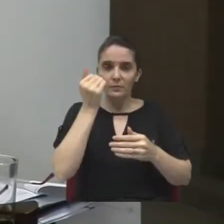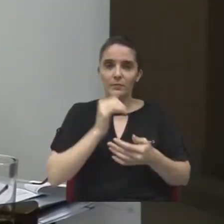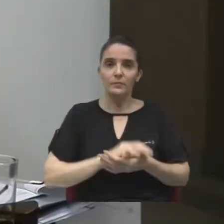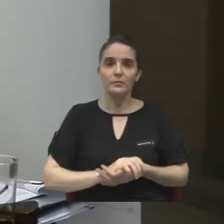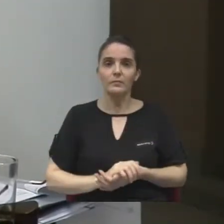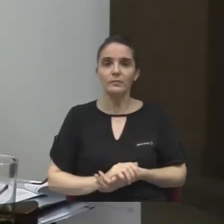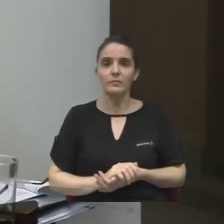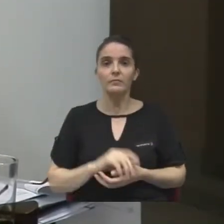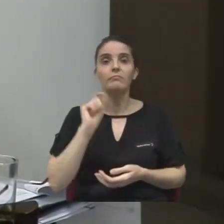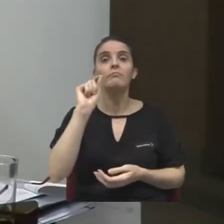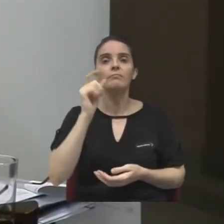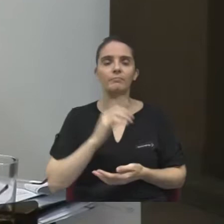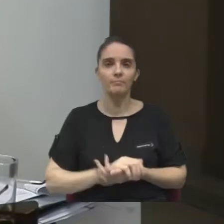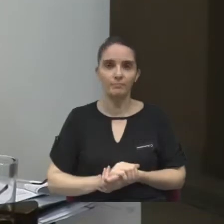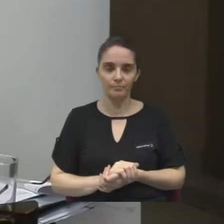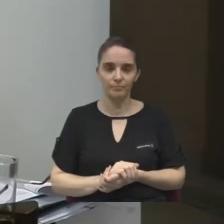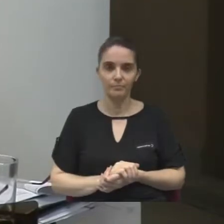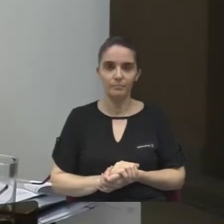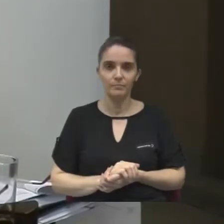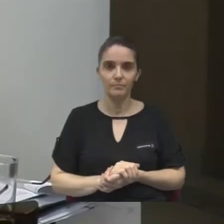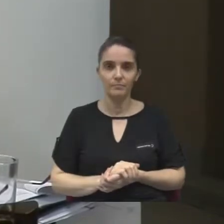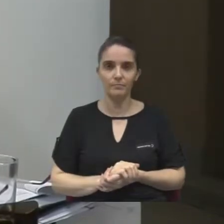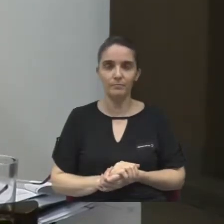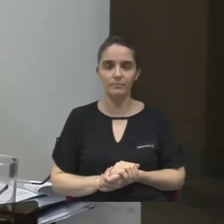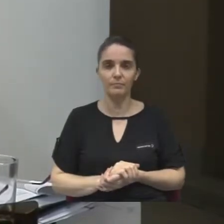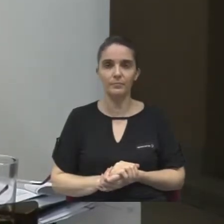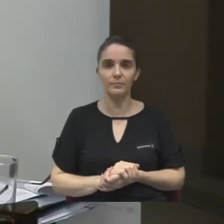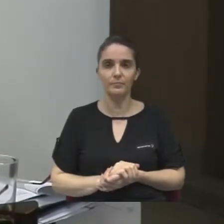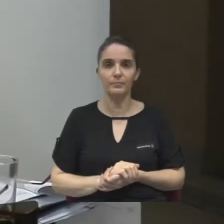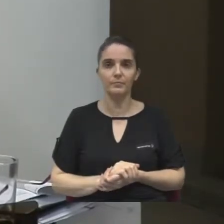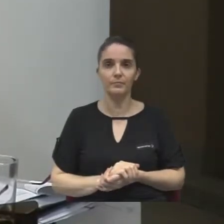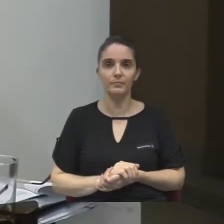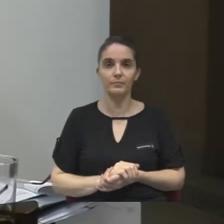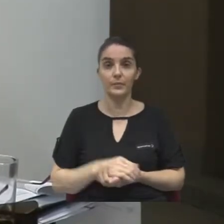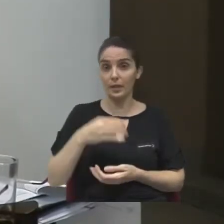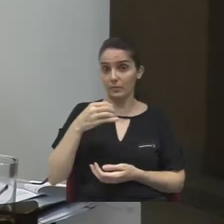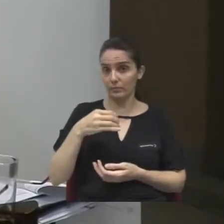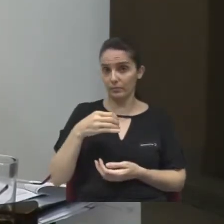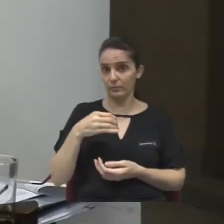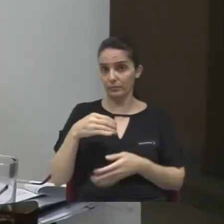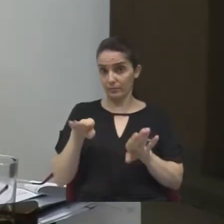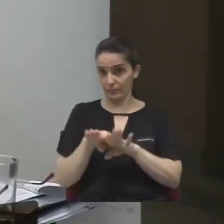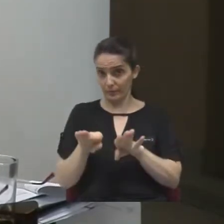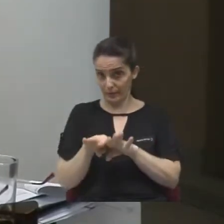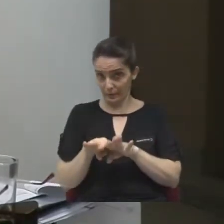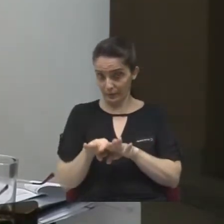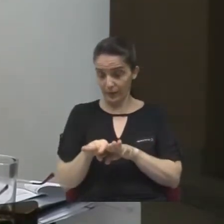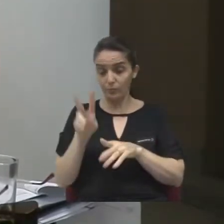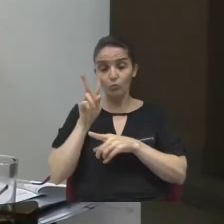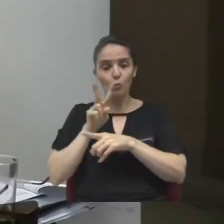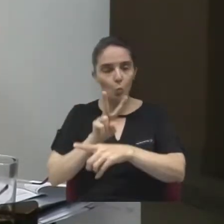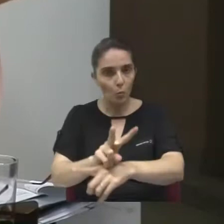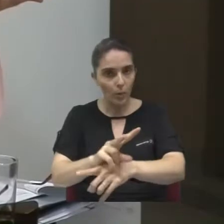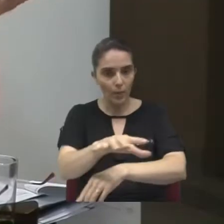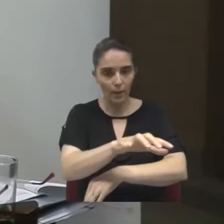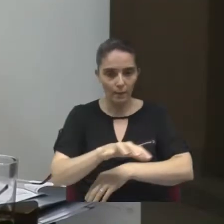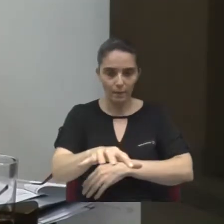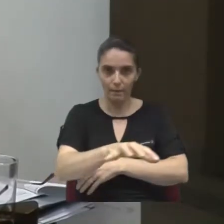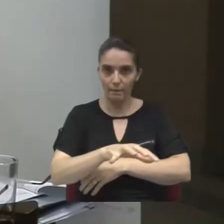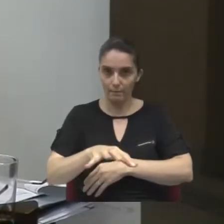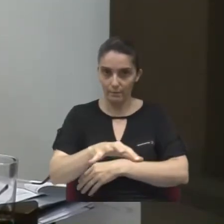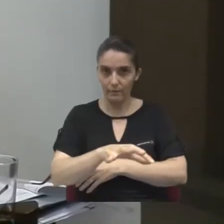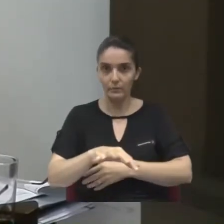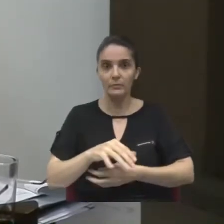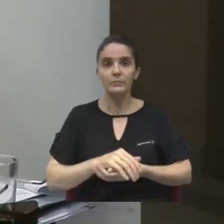isso. Quanto à parte de conservação, por